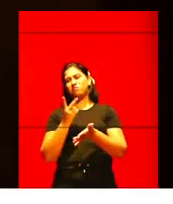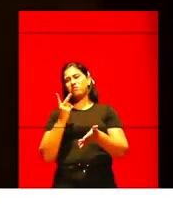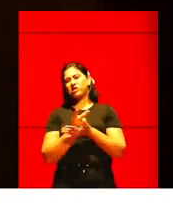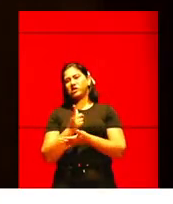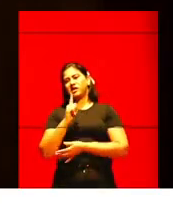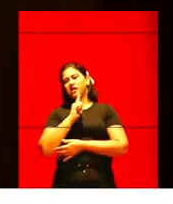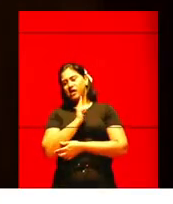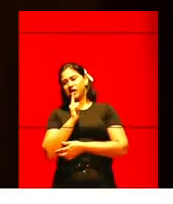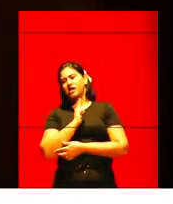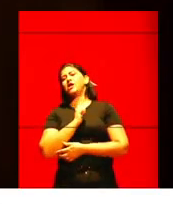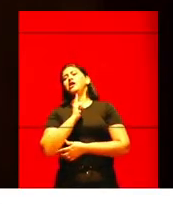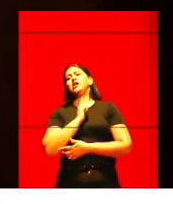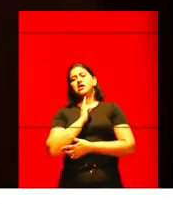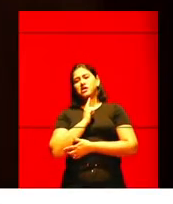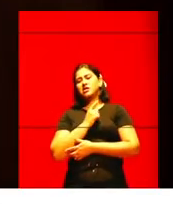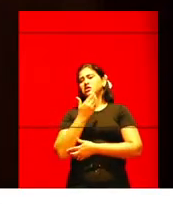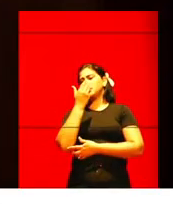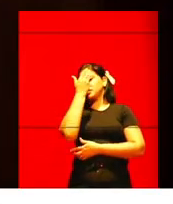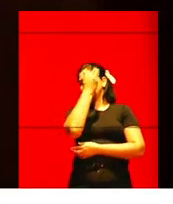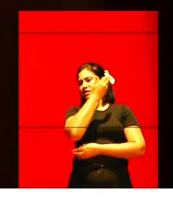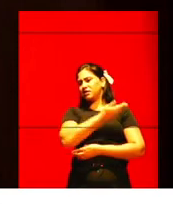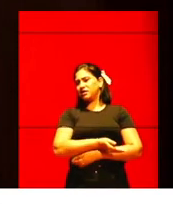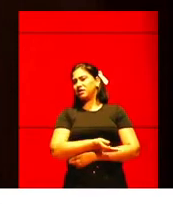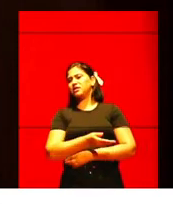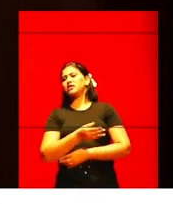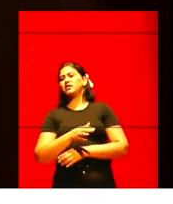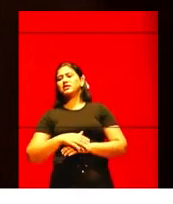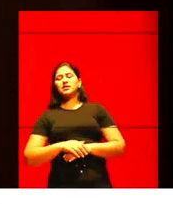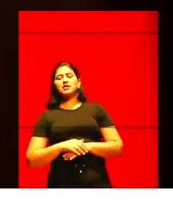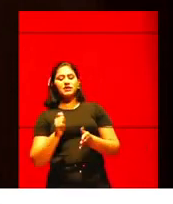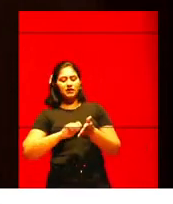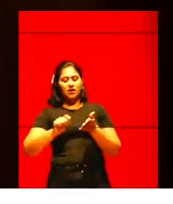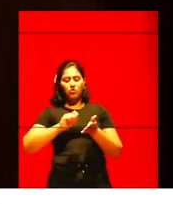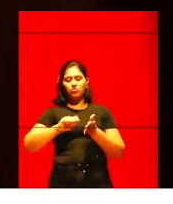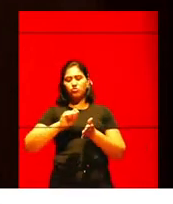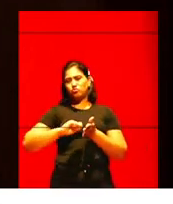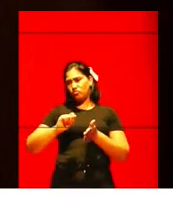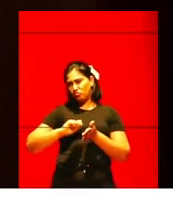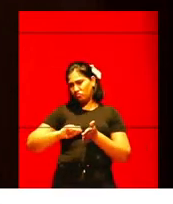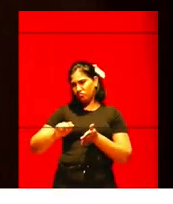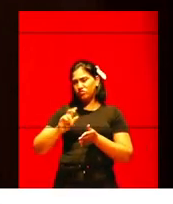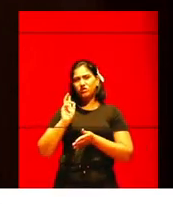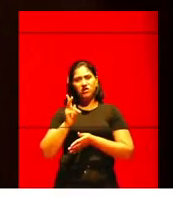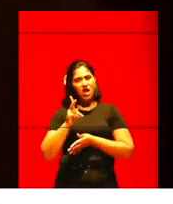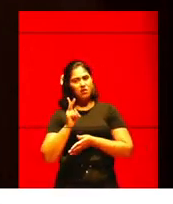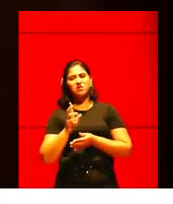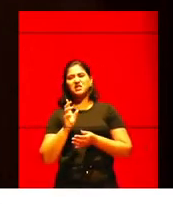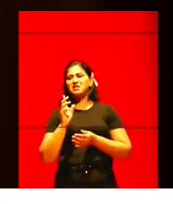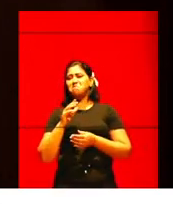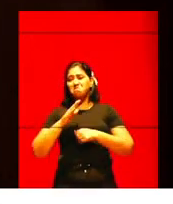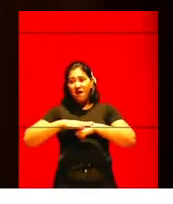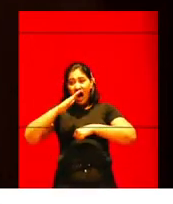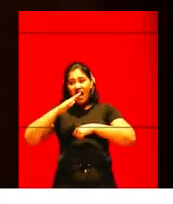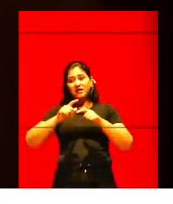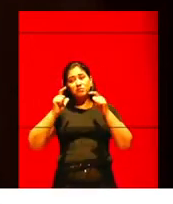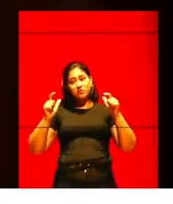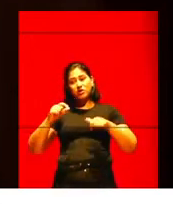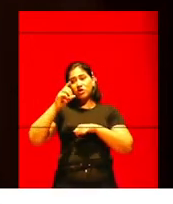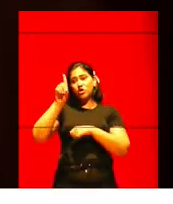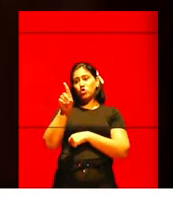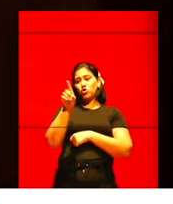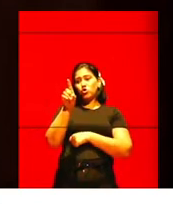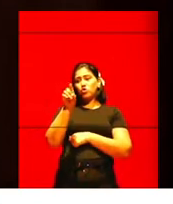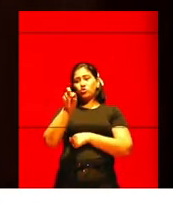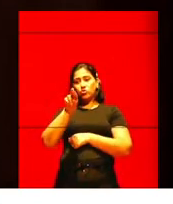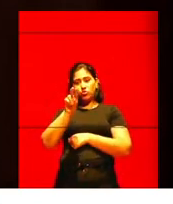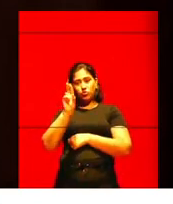prova terá esses autores. Sempre tem uma questão de Drummond, e vou jogar mais. Poema de Sete